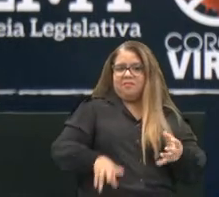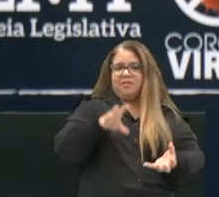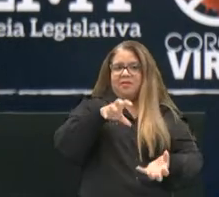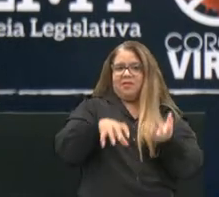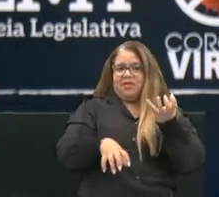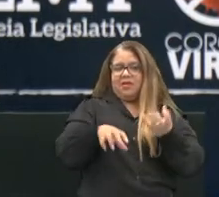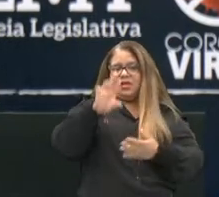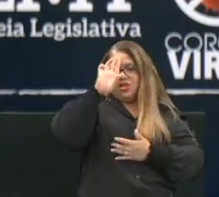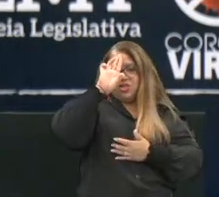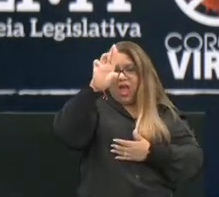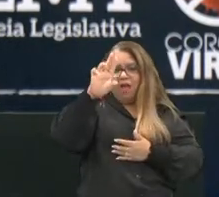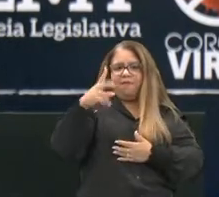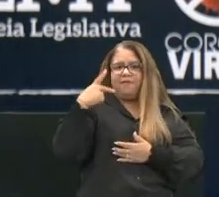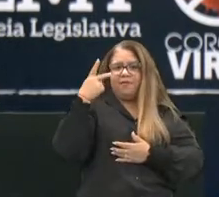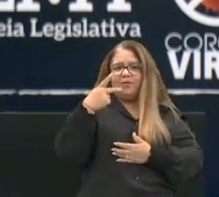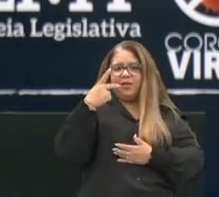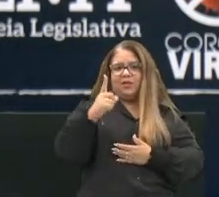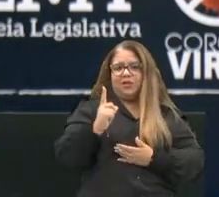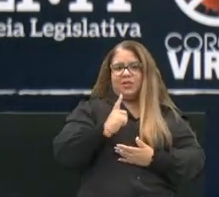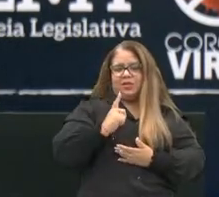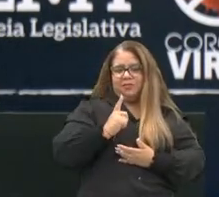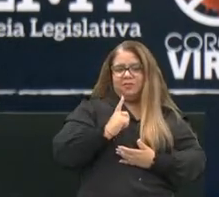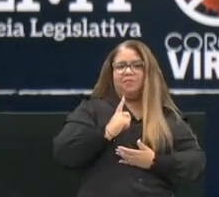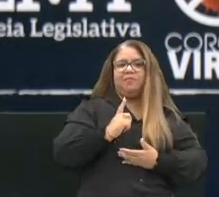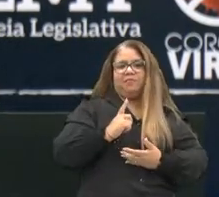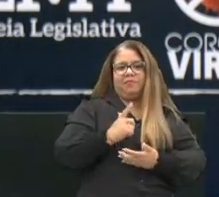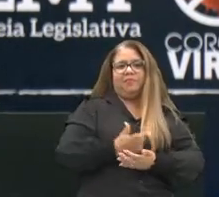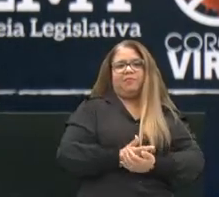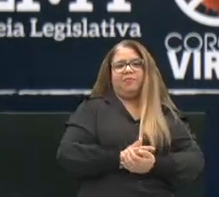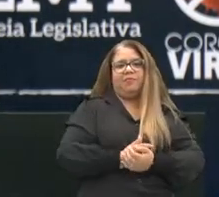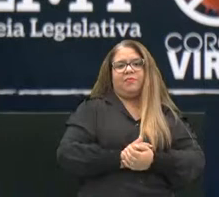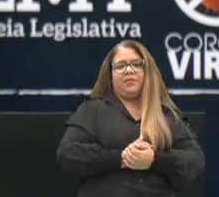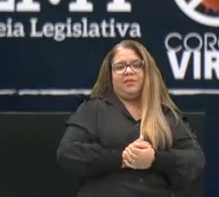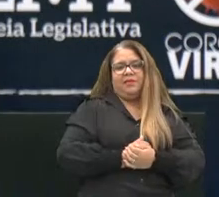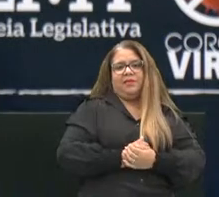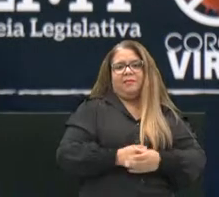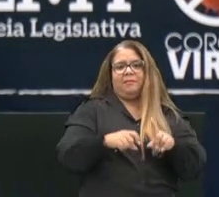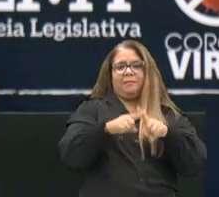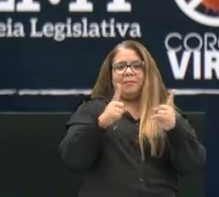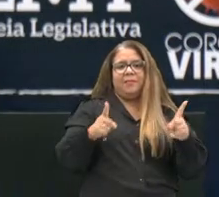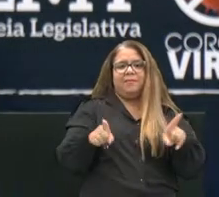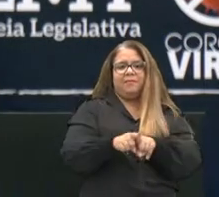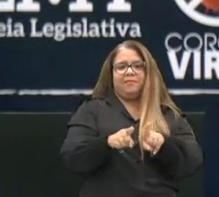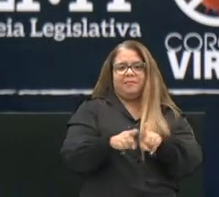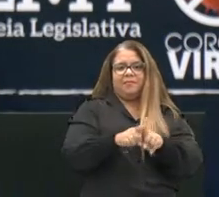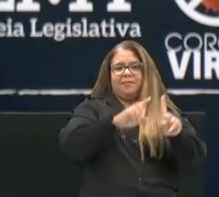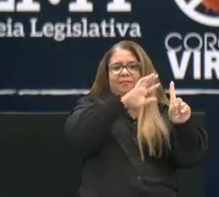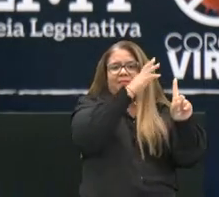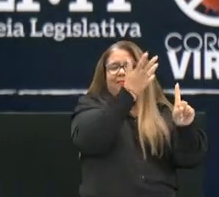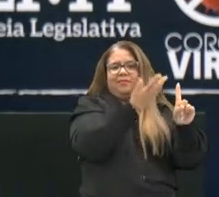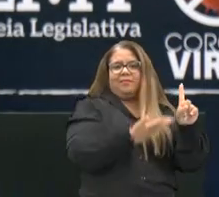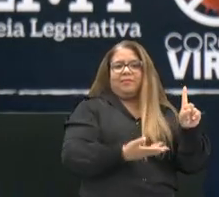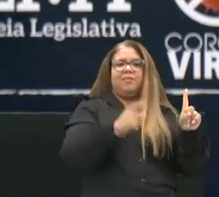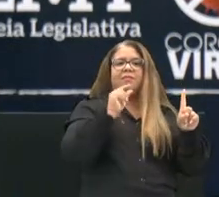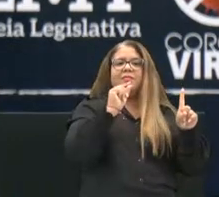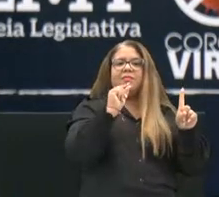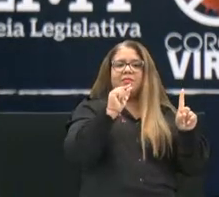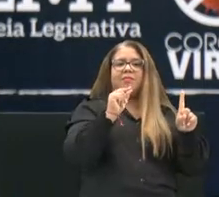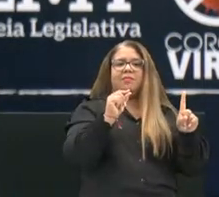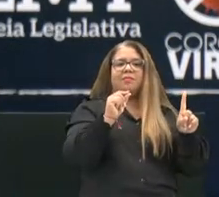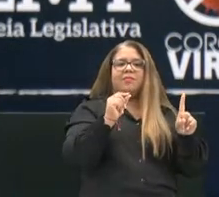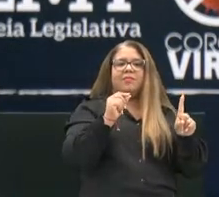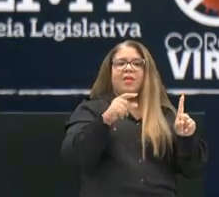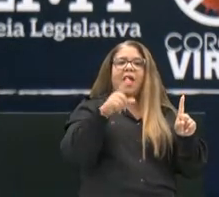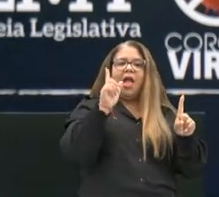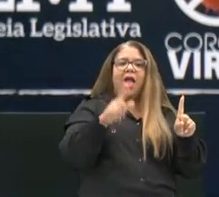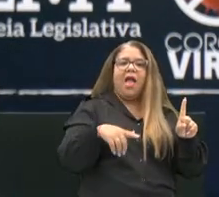lideranças políticas que esse Estado já produziu ao país, mas também homenageando a uma das